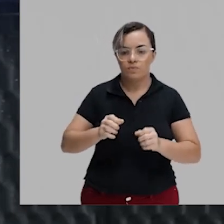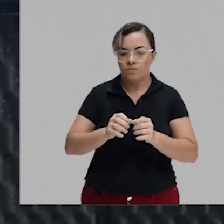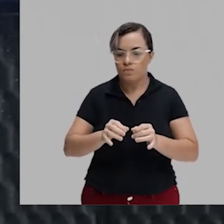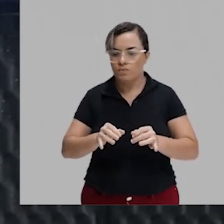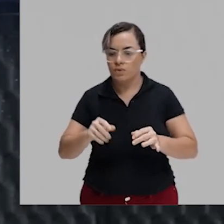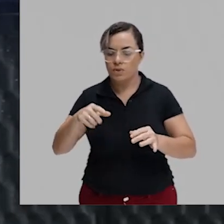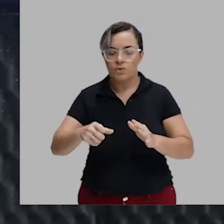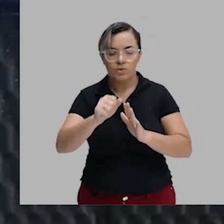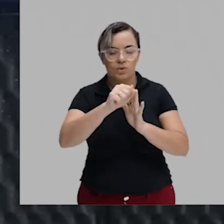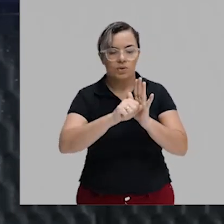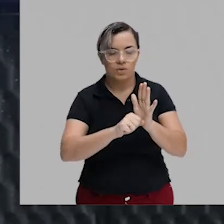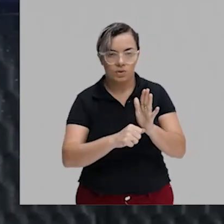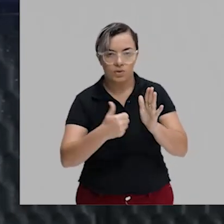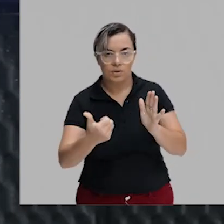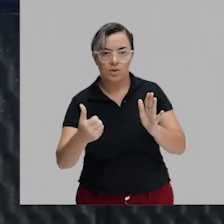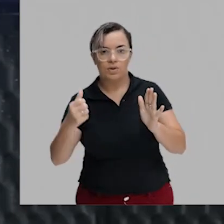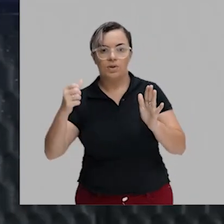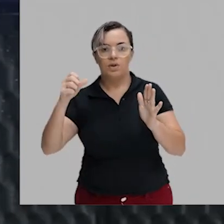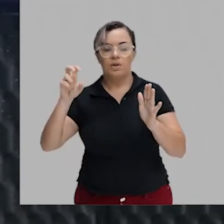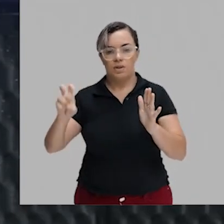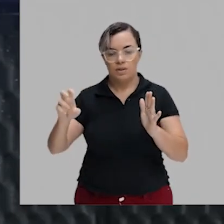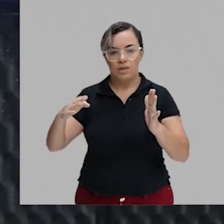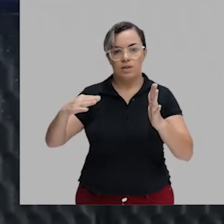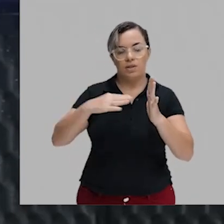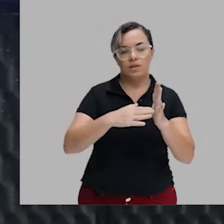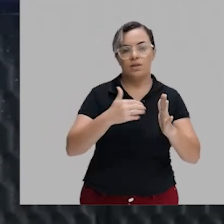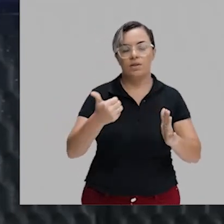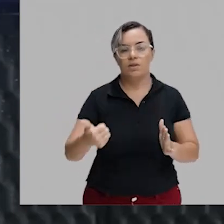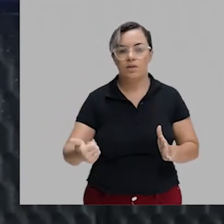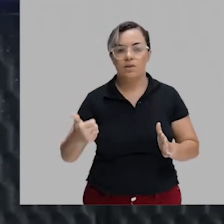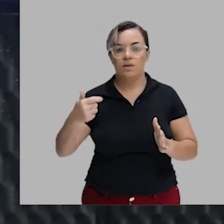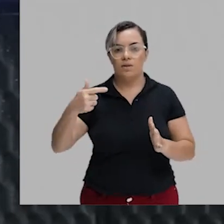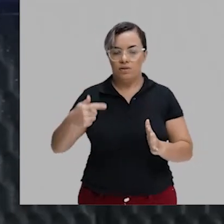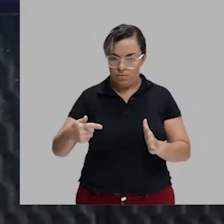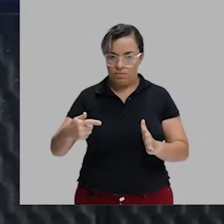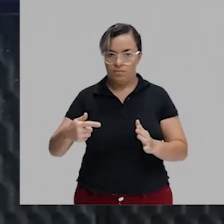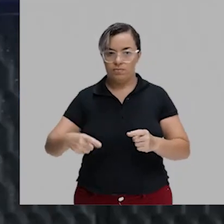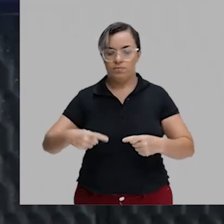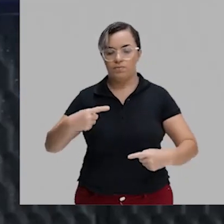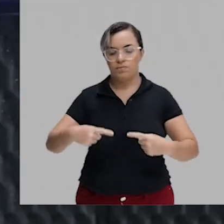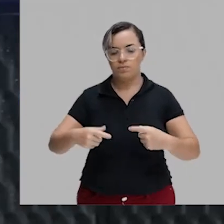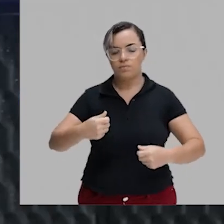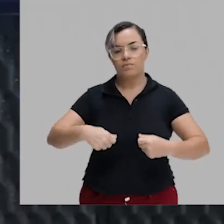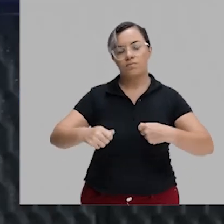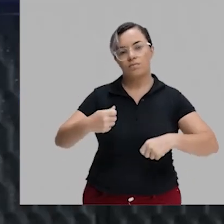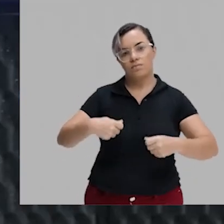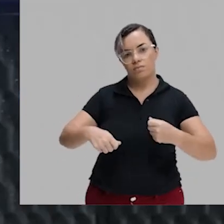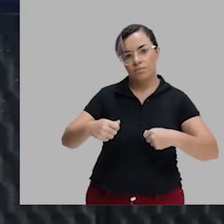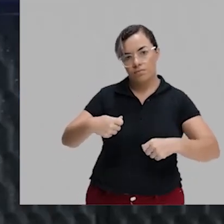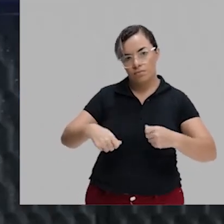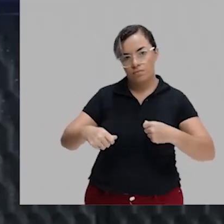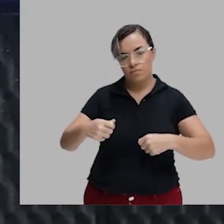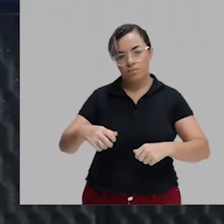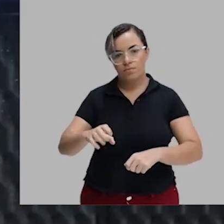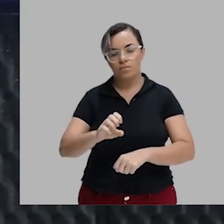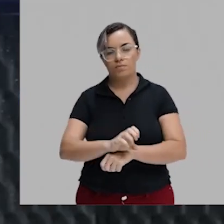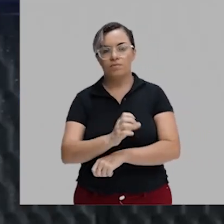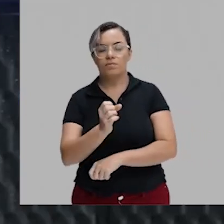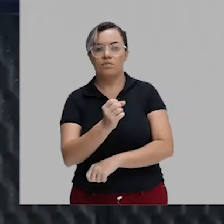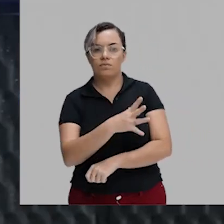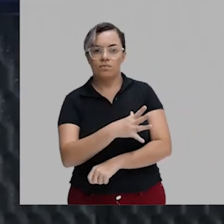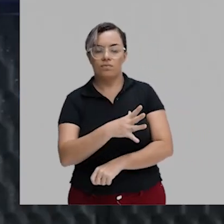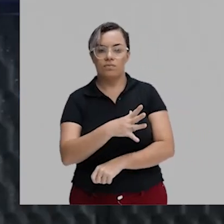século XV ao século XVII, como a política econômica dos estados modernos, das chamadas